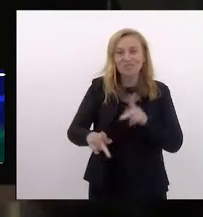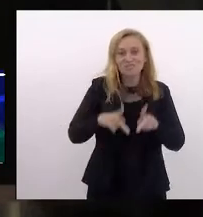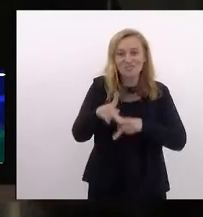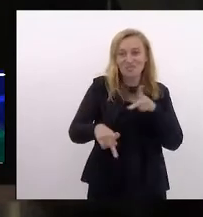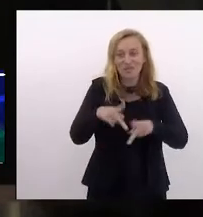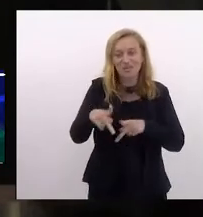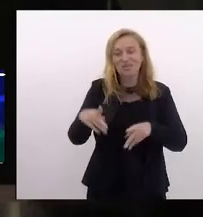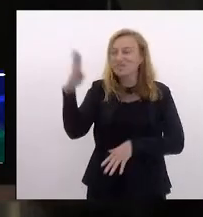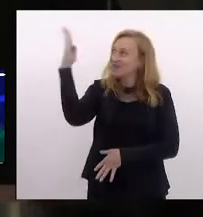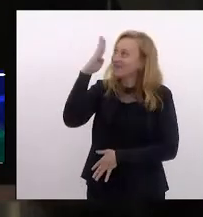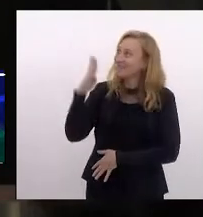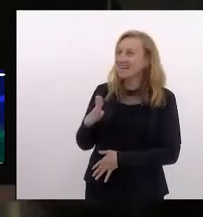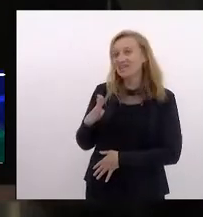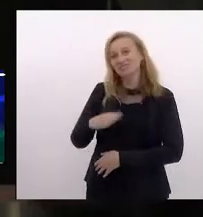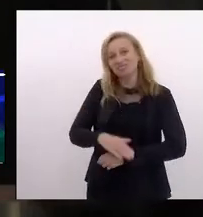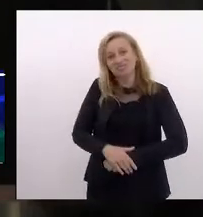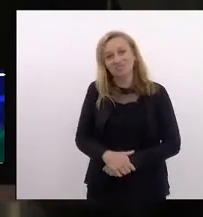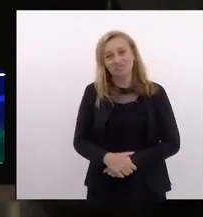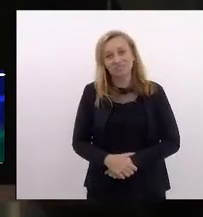brasileira